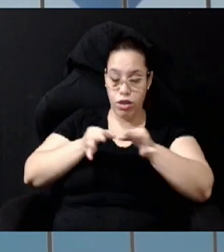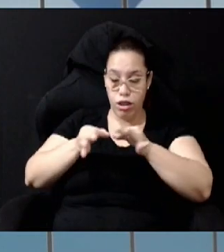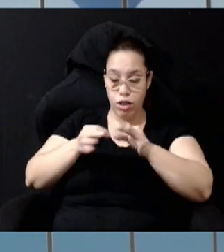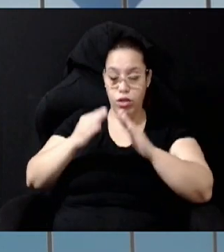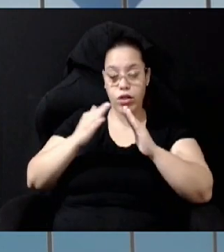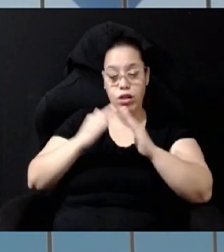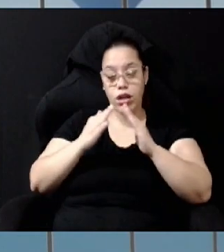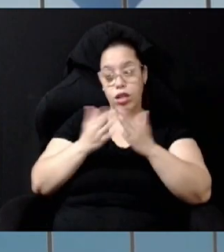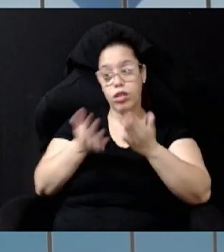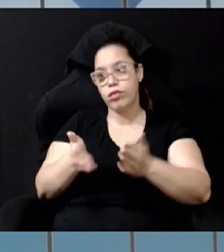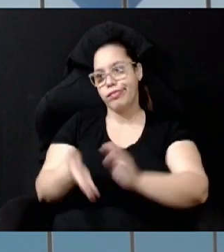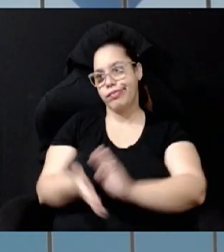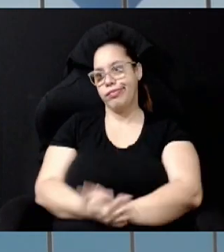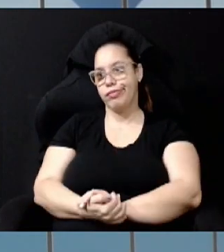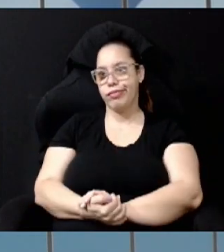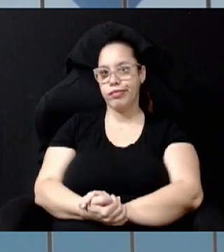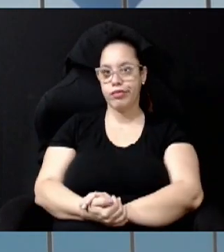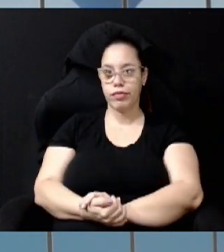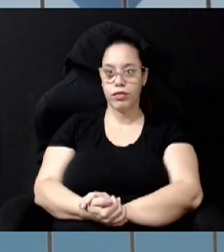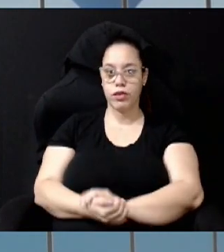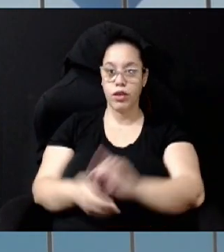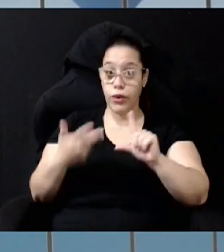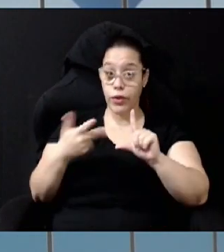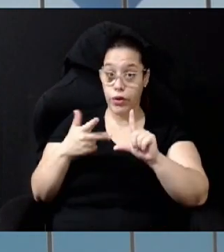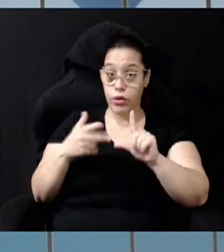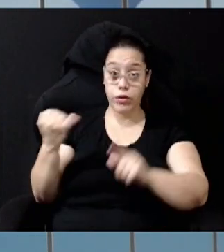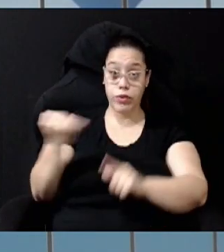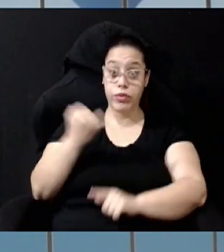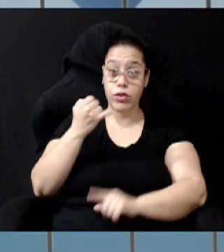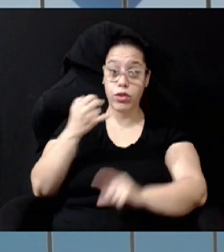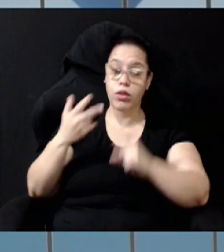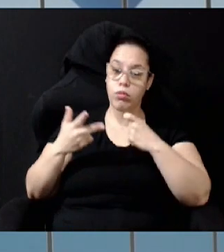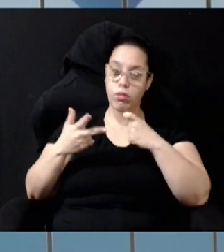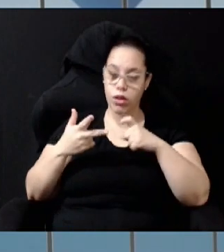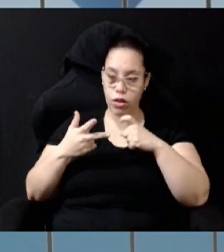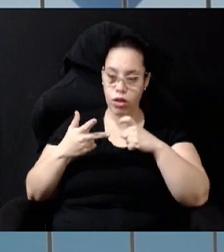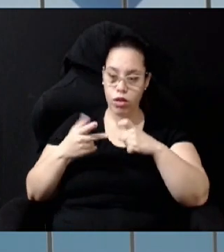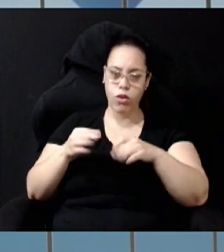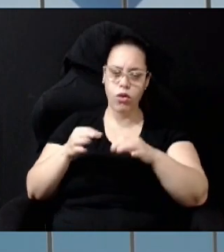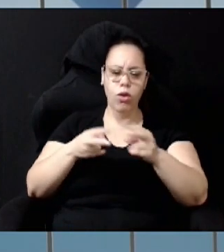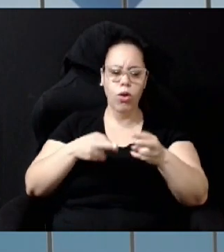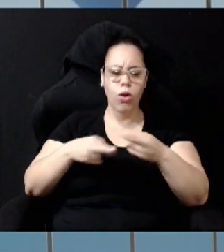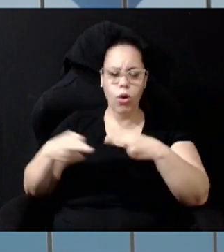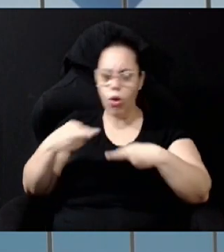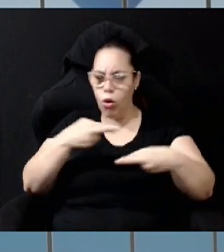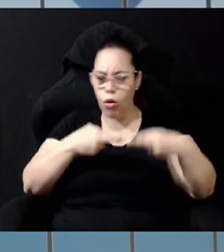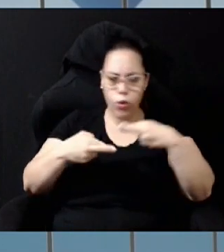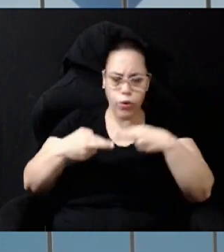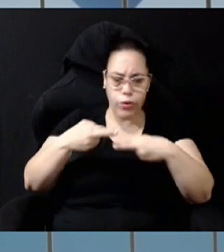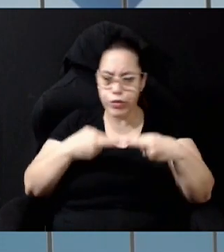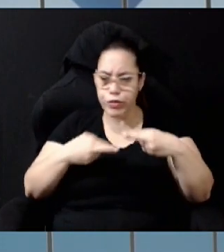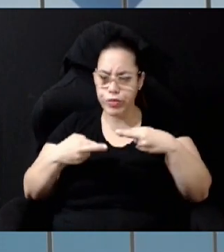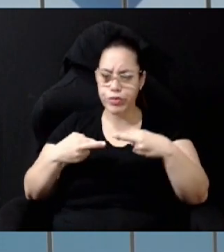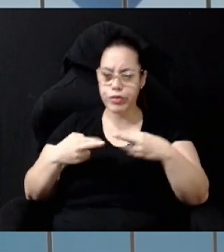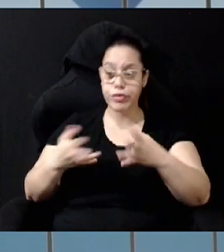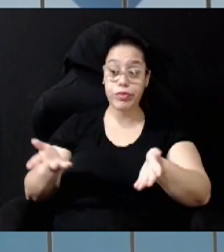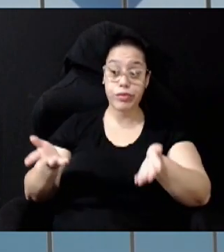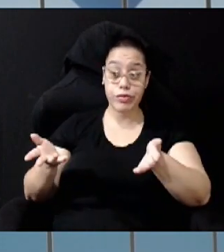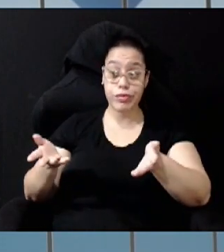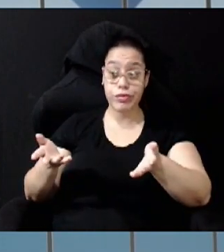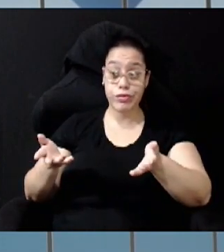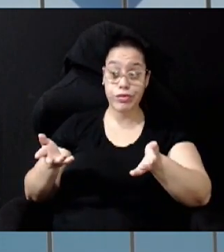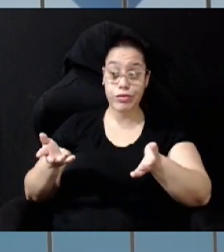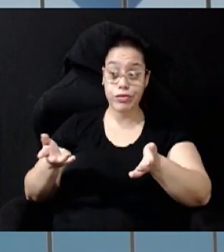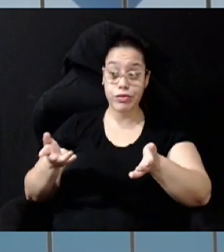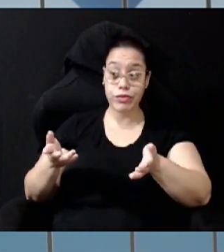do que, né, o legislativo super importante, mas o executivo fiscalizar. Às vezes a morosidade que se tem naquela